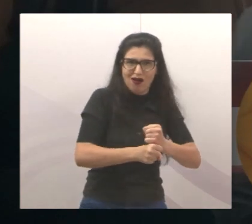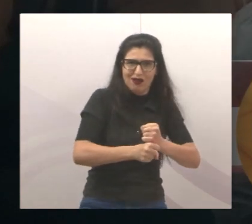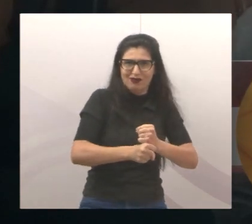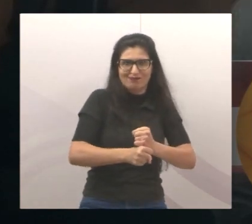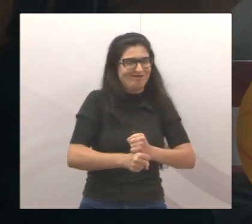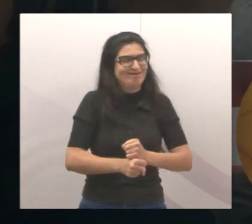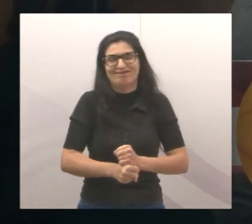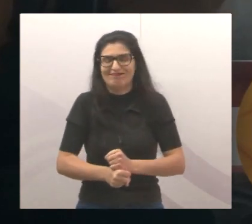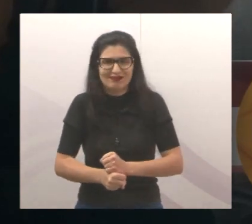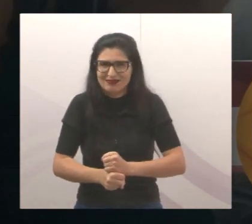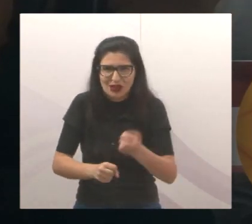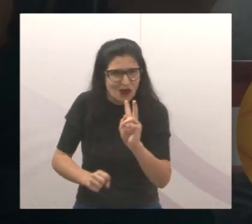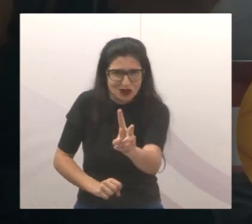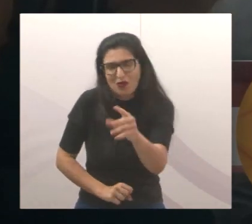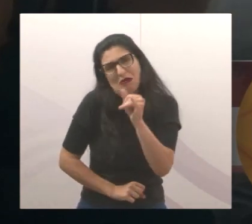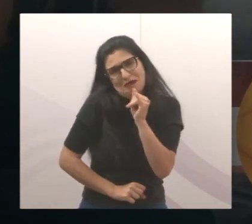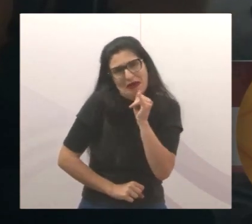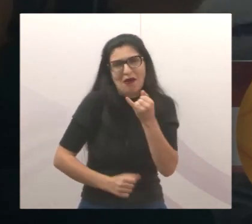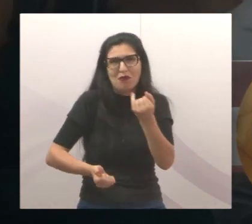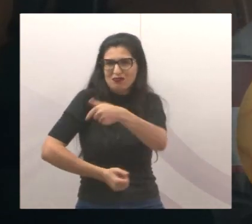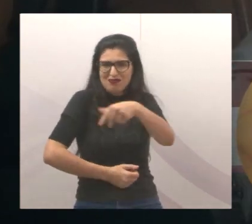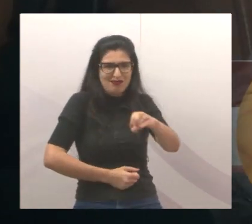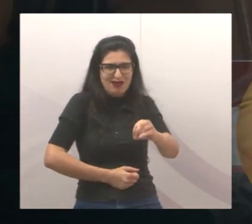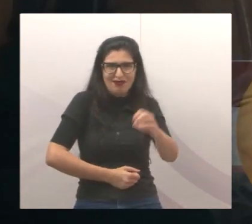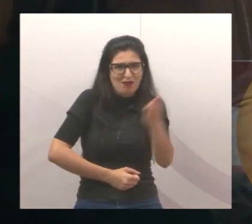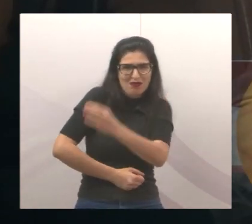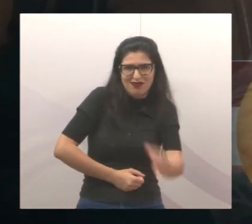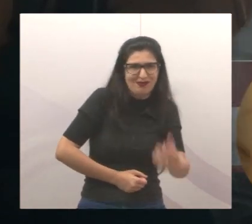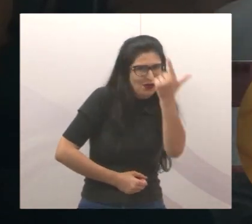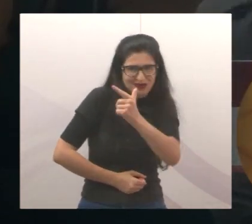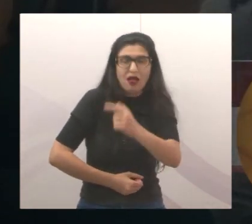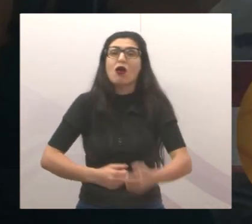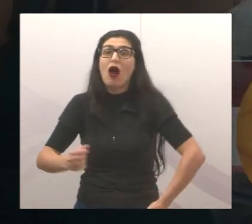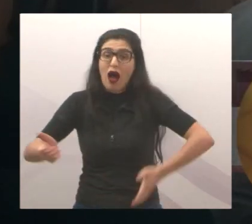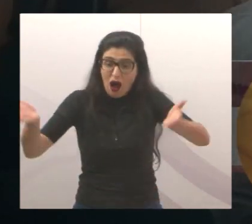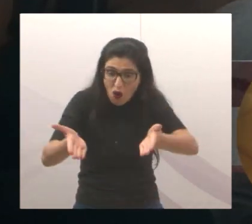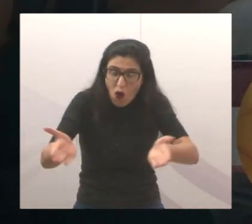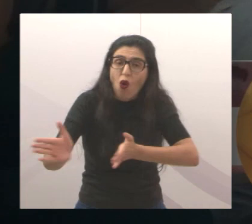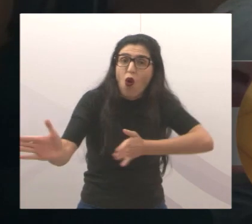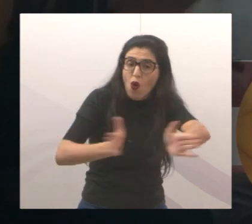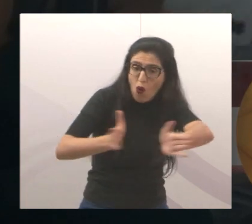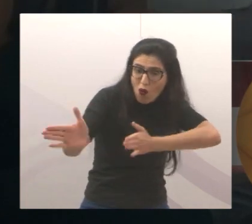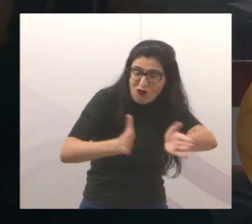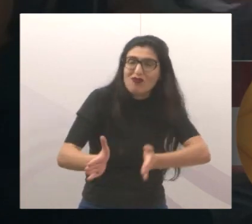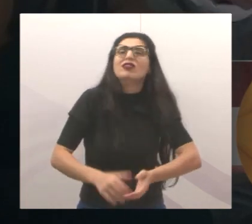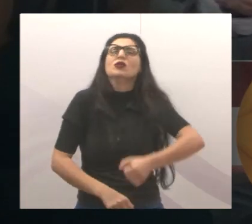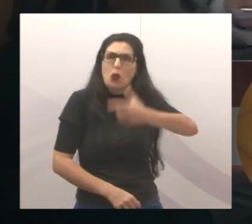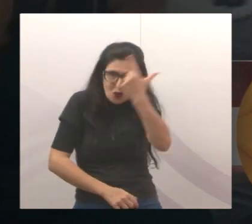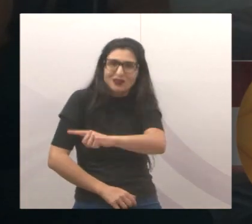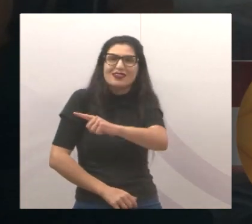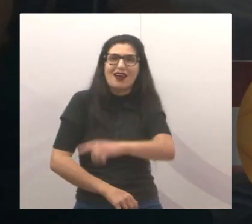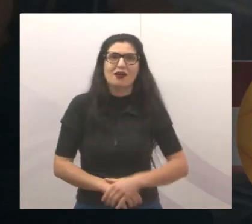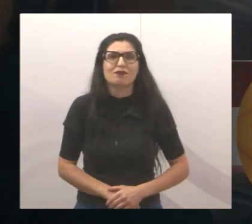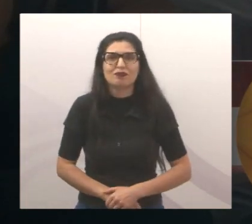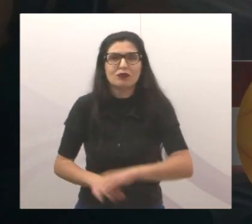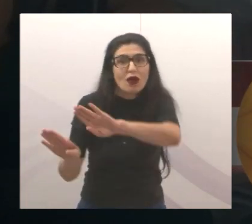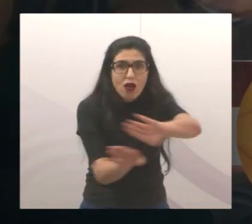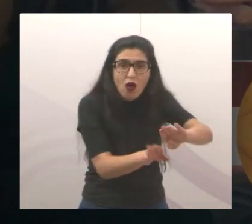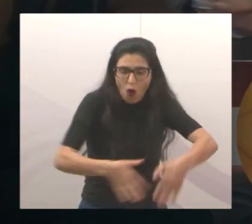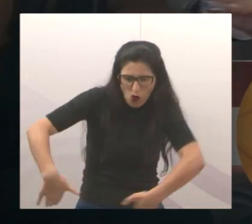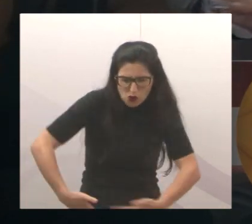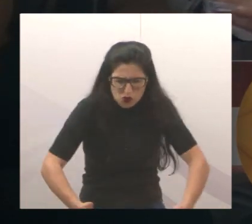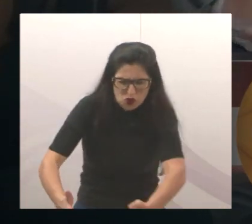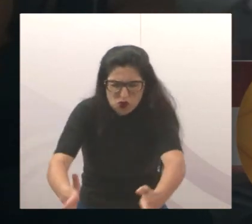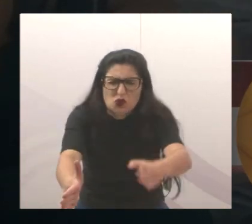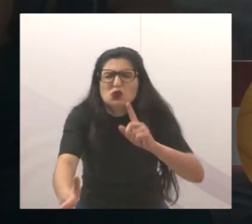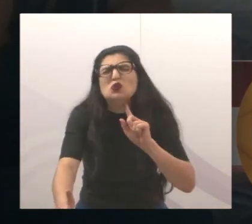Vou sempre aqui ser um vereador de cobrar esse programa de governo, porque quando a gente joga o esgoto no rio, quando a gente joga o esgoto